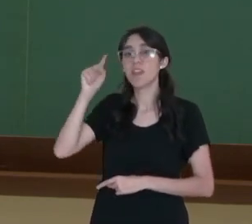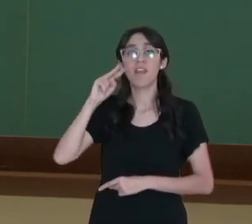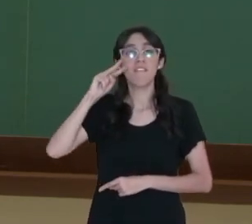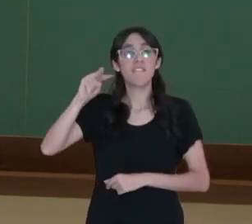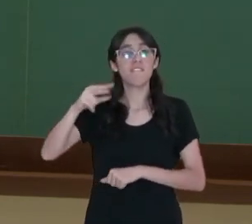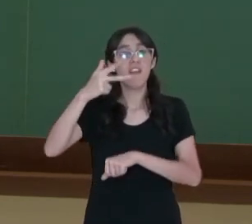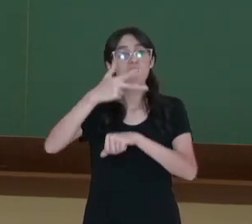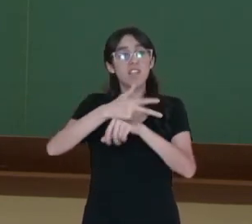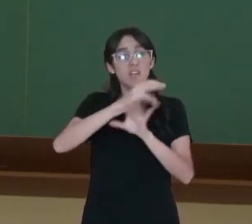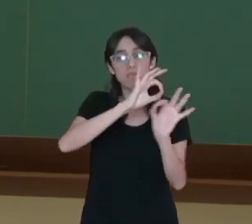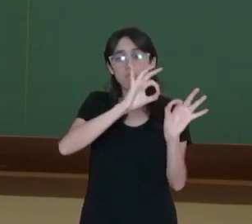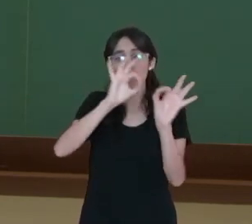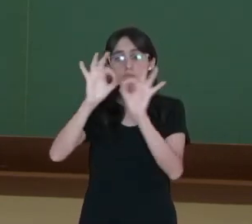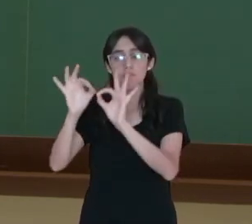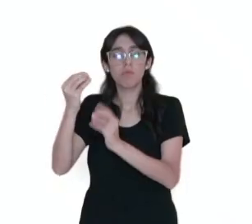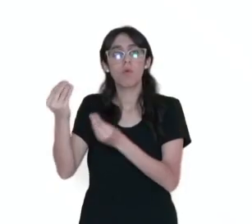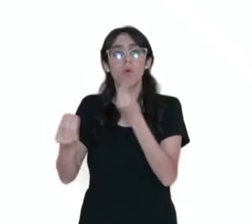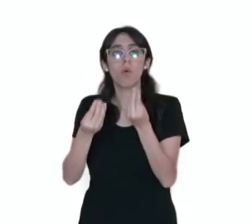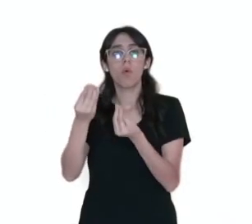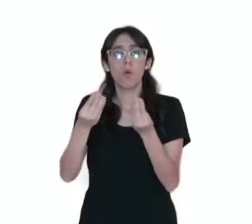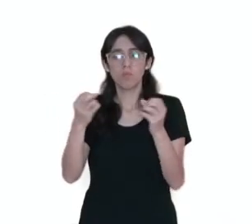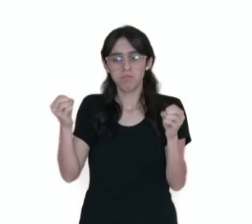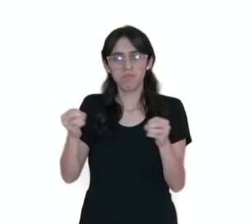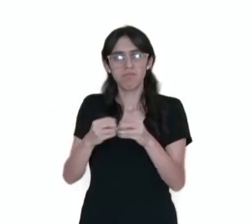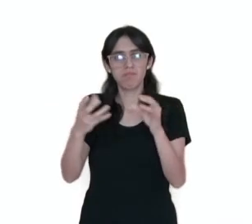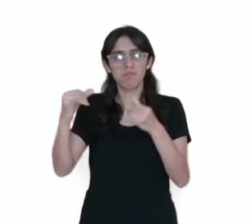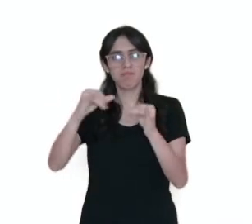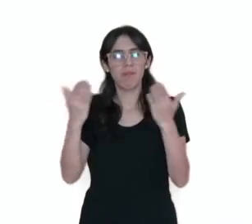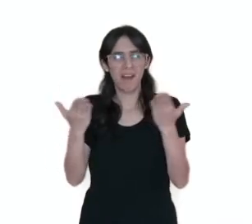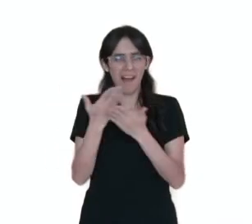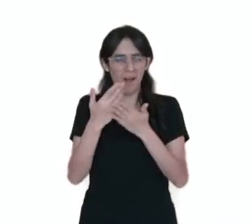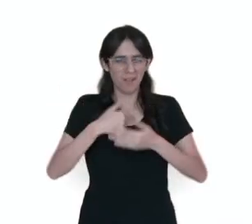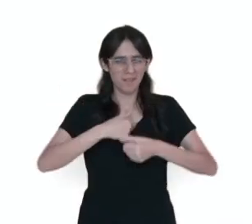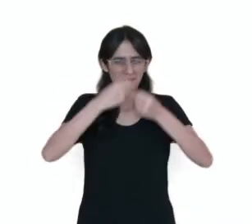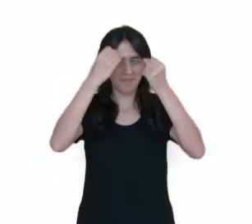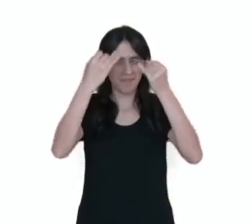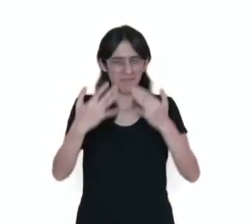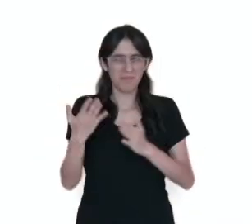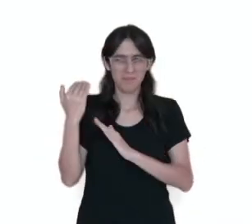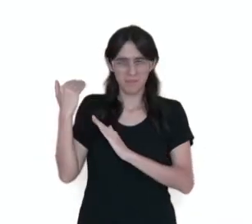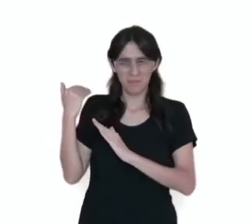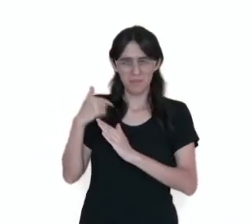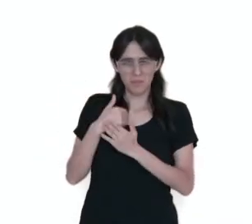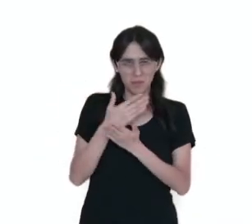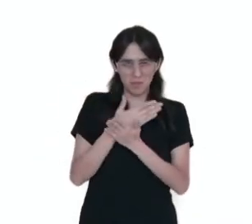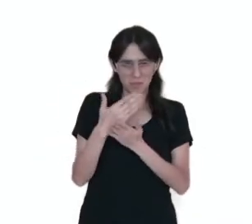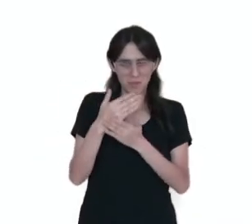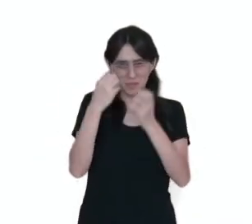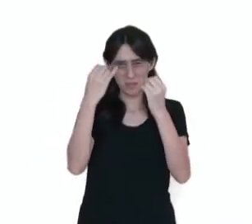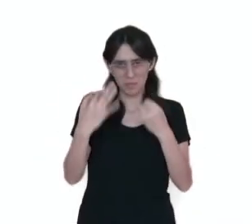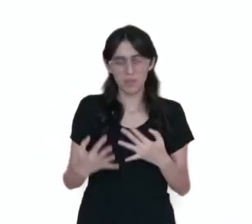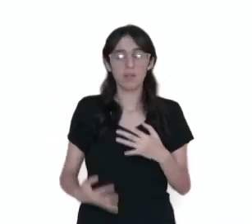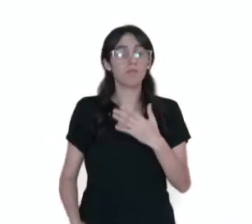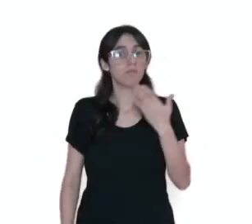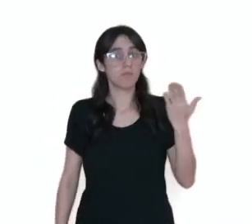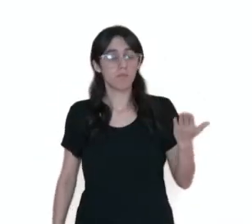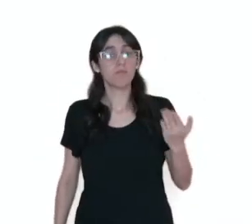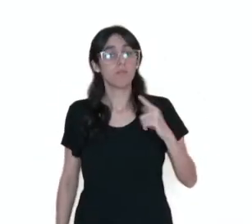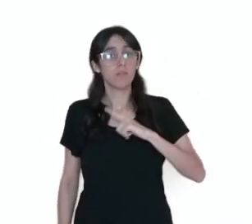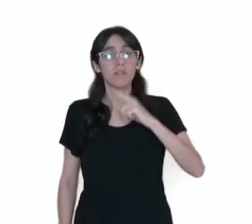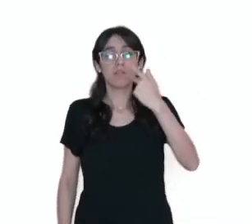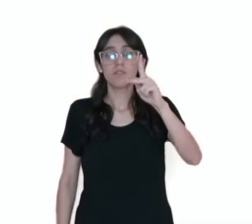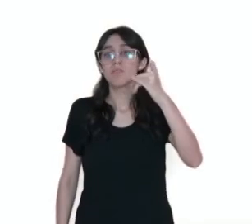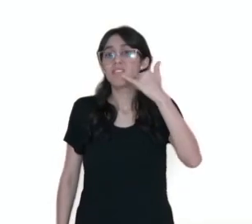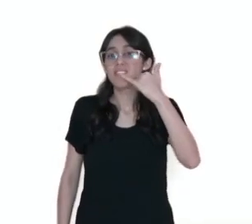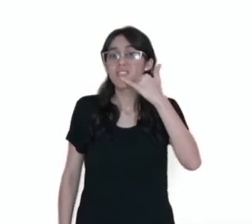mostram as duas reações que usamos como exemplos na aula de hoje, lá nos primeiros slides. Então, esse QR Code dá acesso a